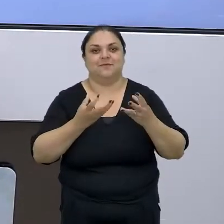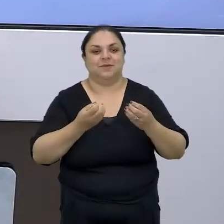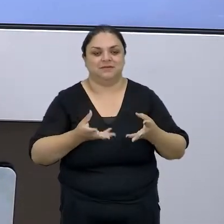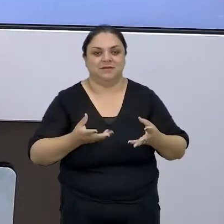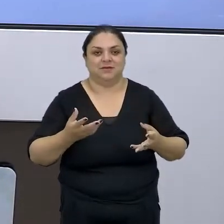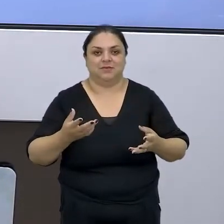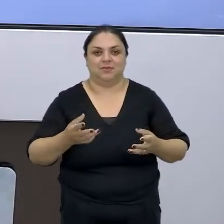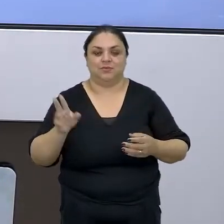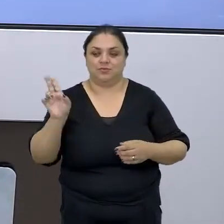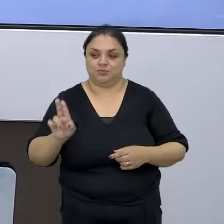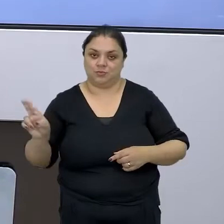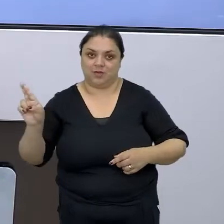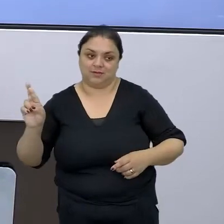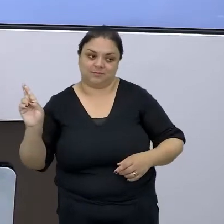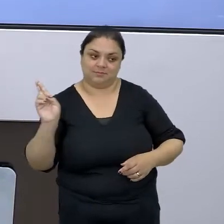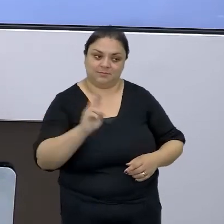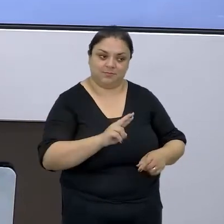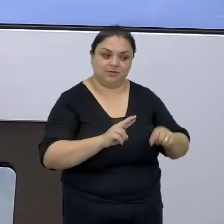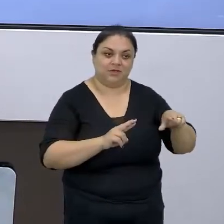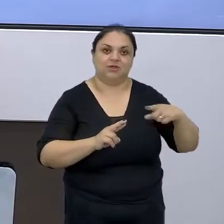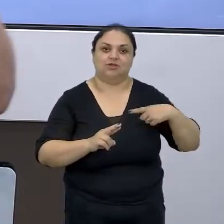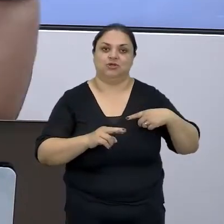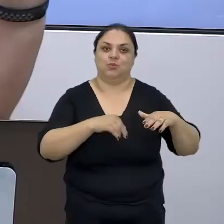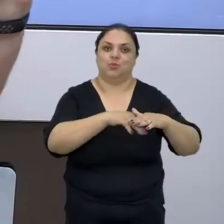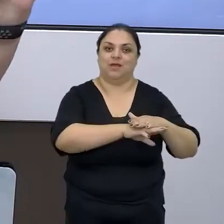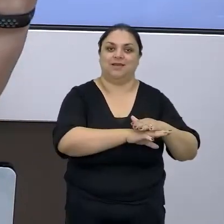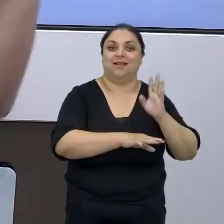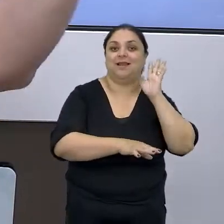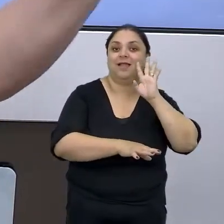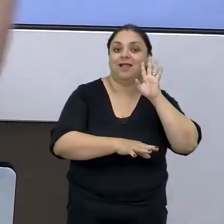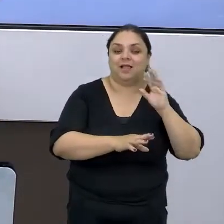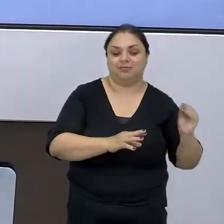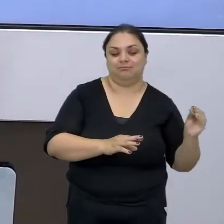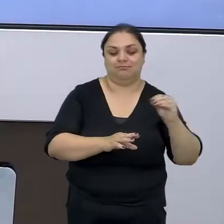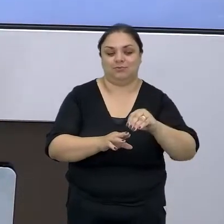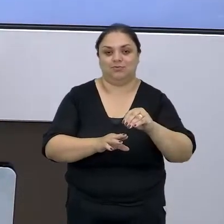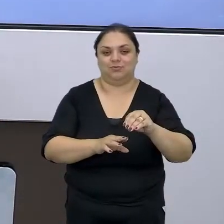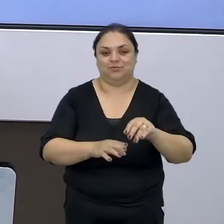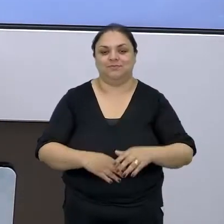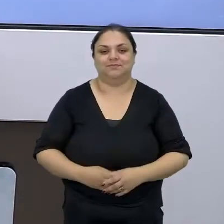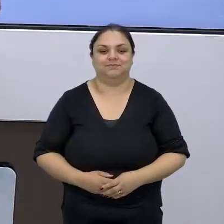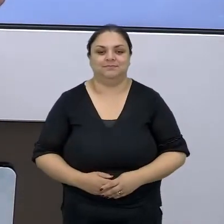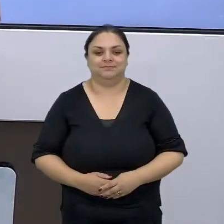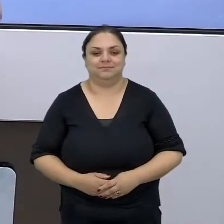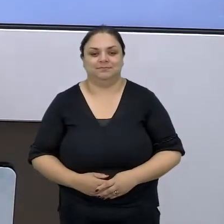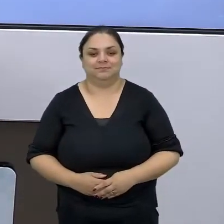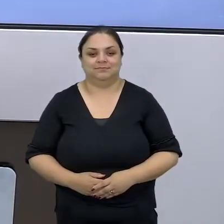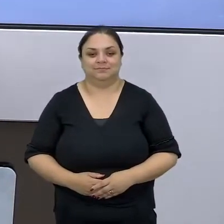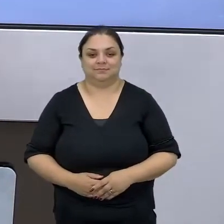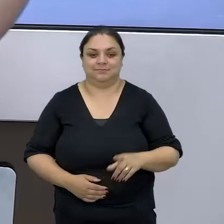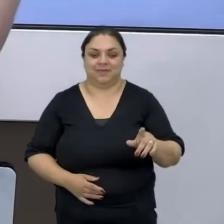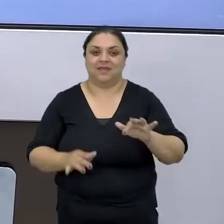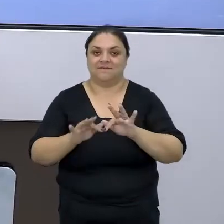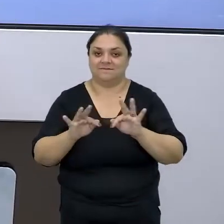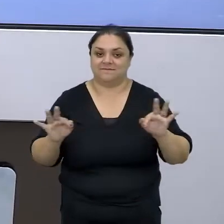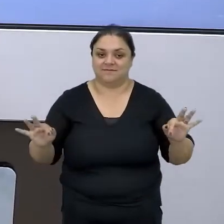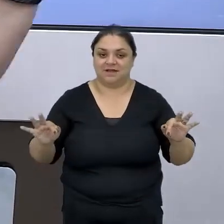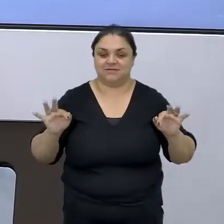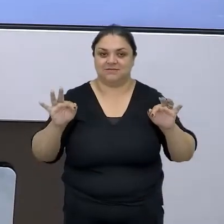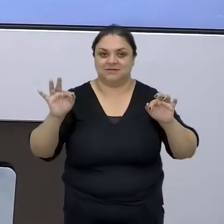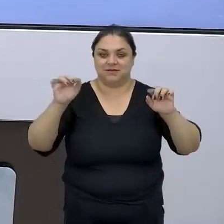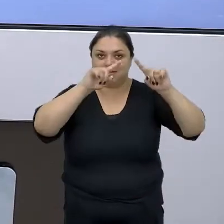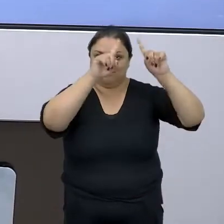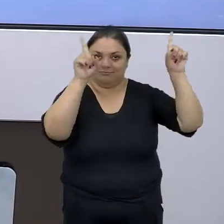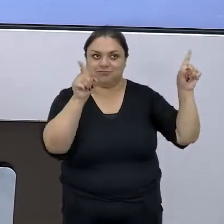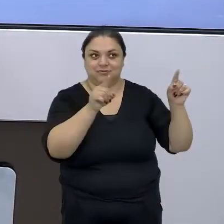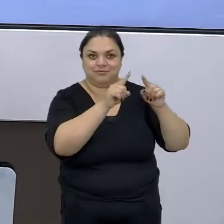está te dando com algo que você já tem, entendeu? E aí forma uma frase bonita. E lembrando que isso aqui está formando uma frase para ler. É um balãozinho. Legal.